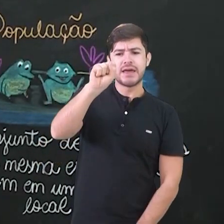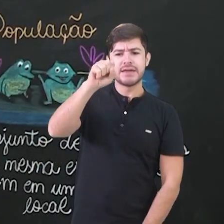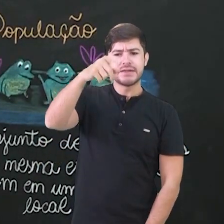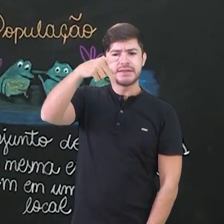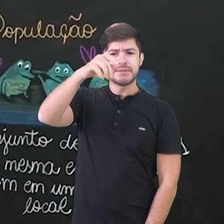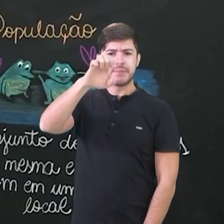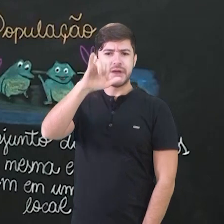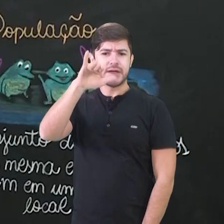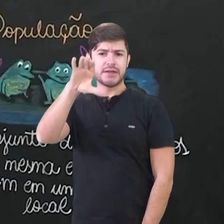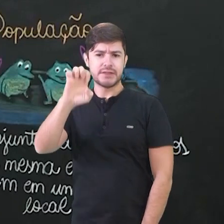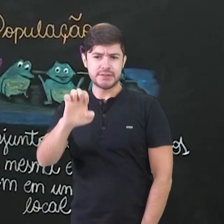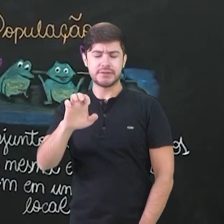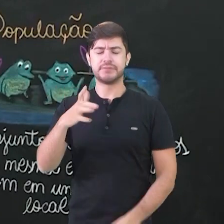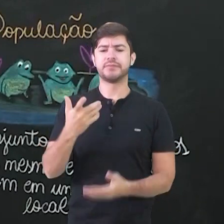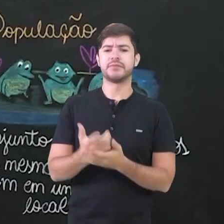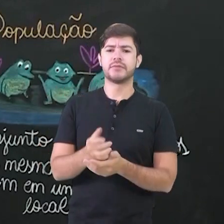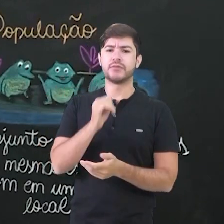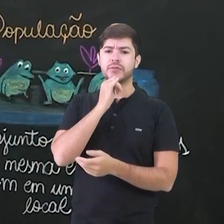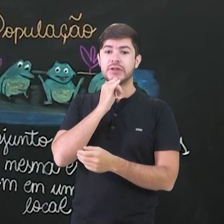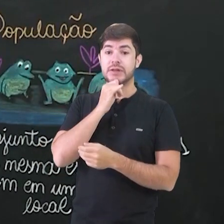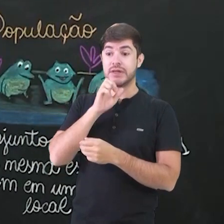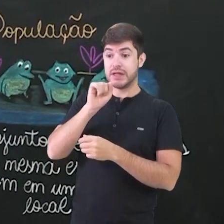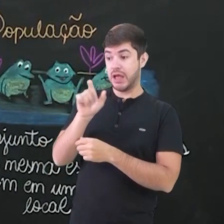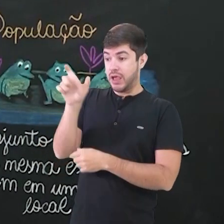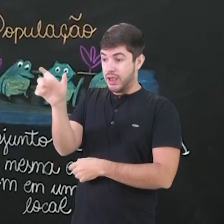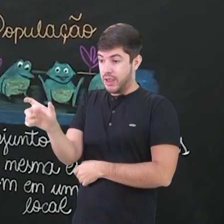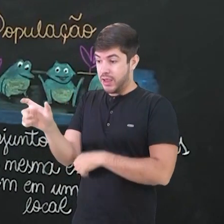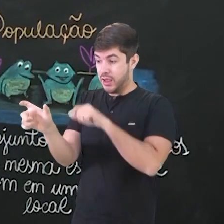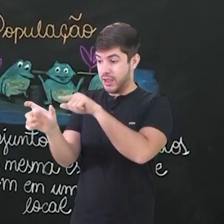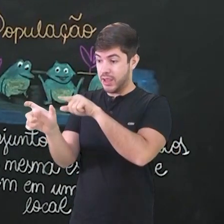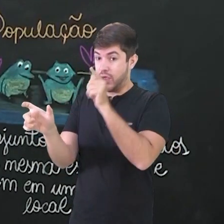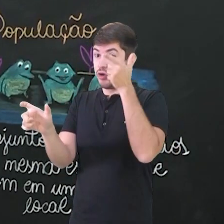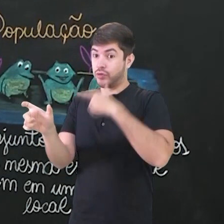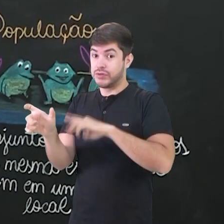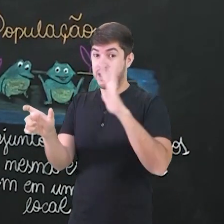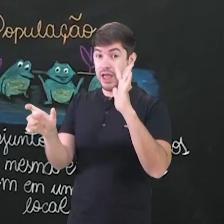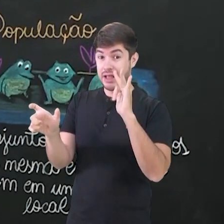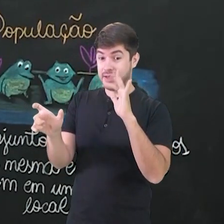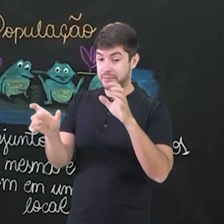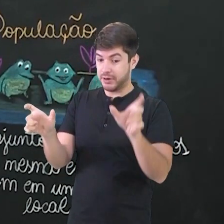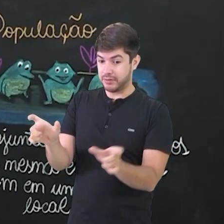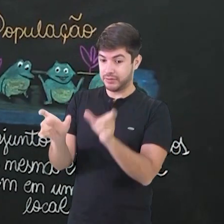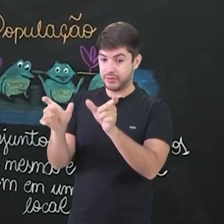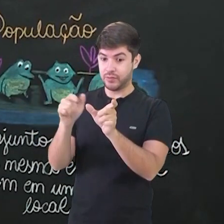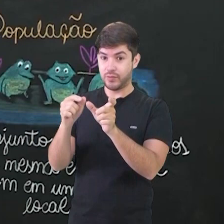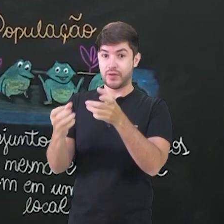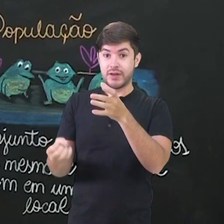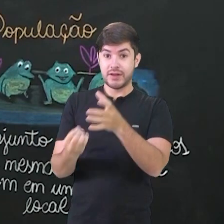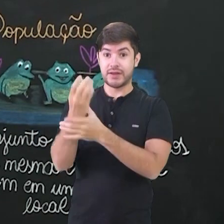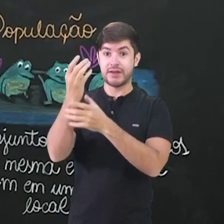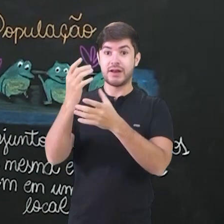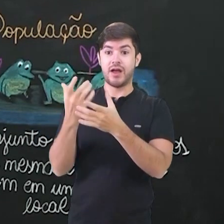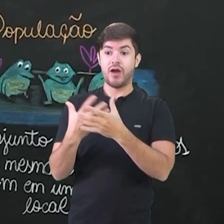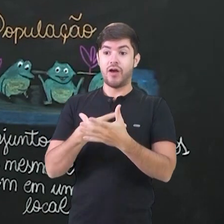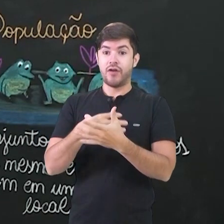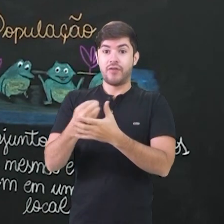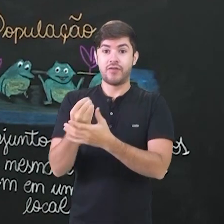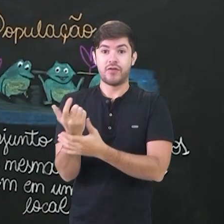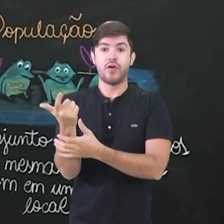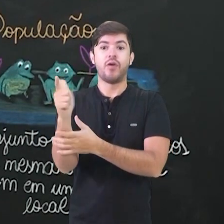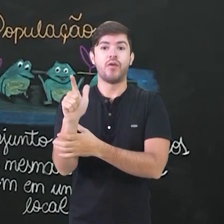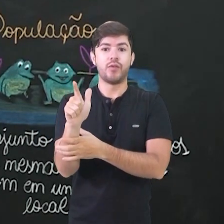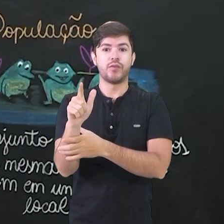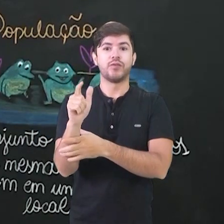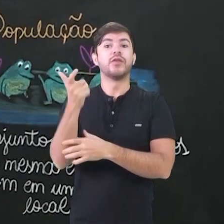Uma espécie é um ser que ele consegue se reproduzir com outro e gerar um descendente fértil. Fala assim, hã? Como assim um